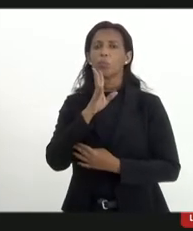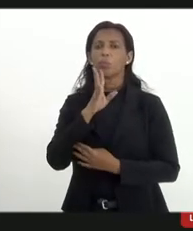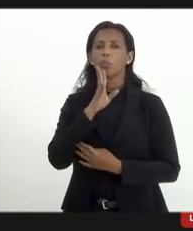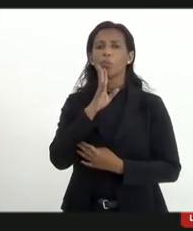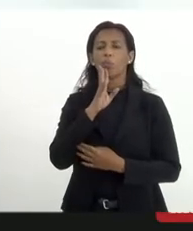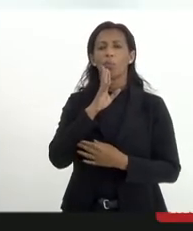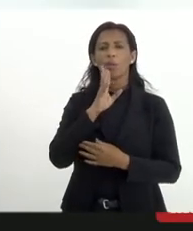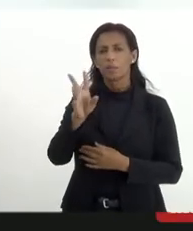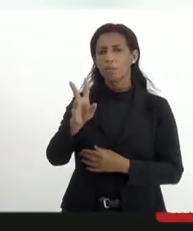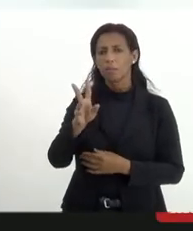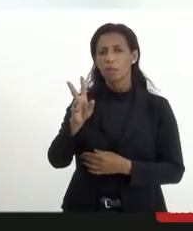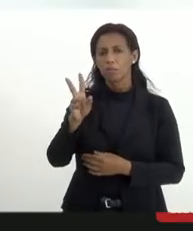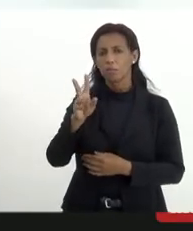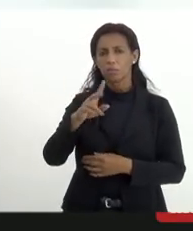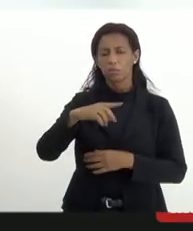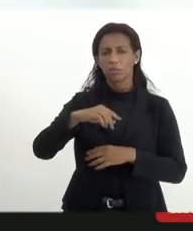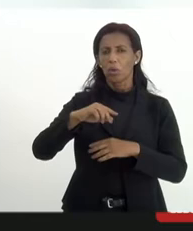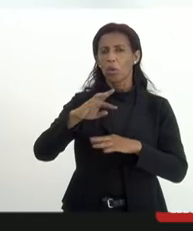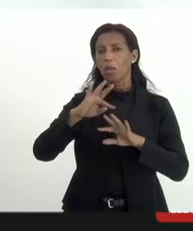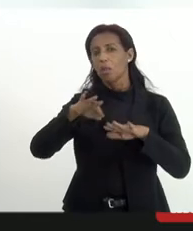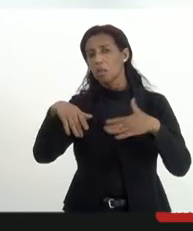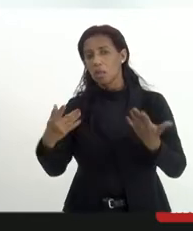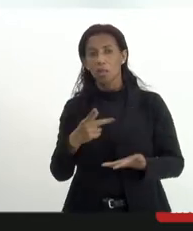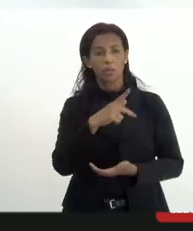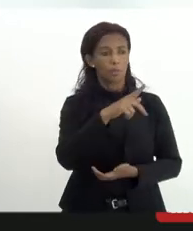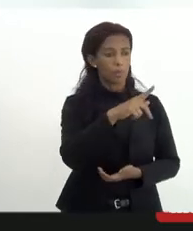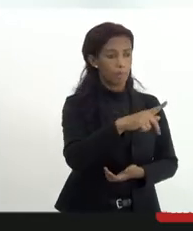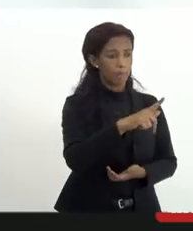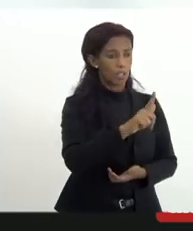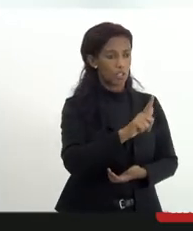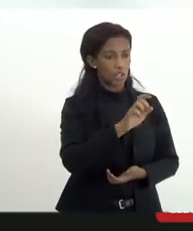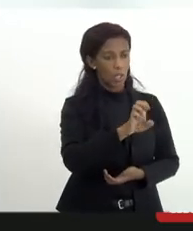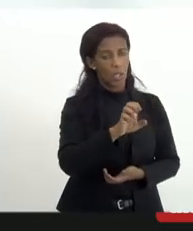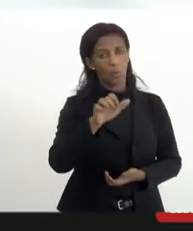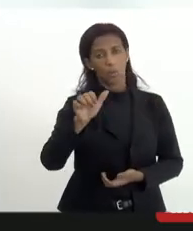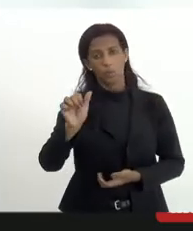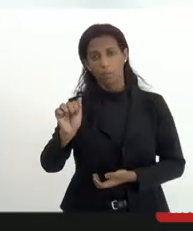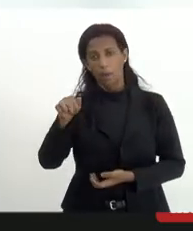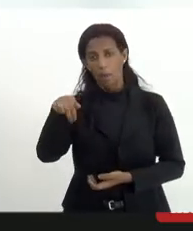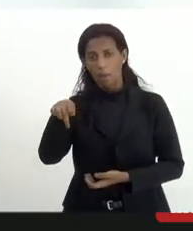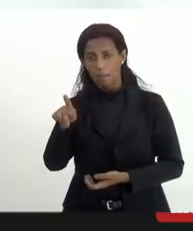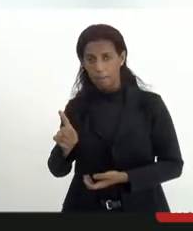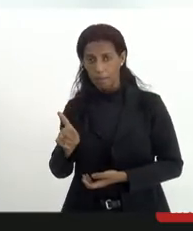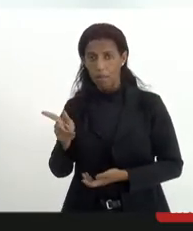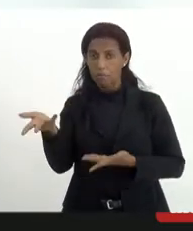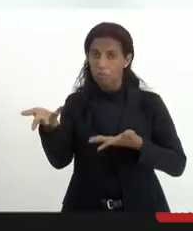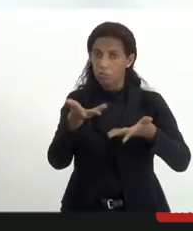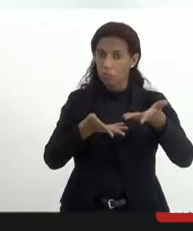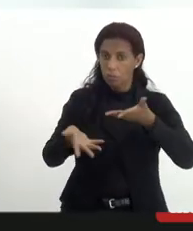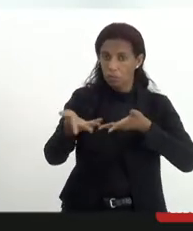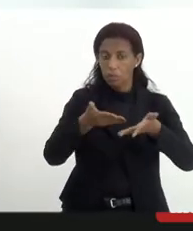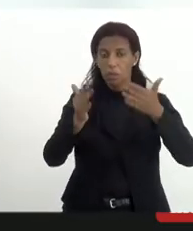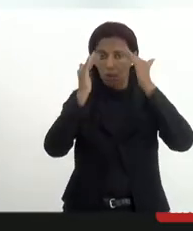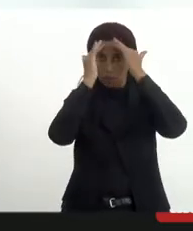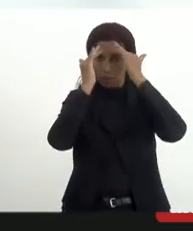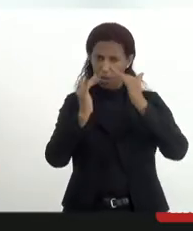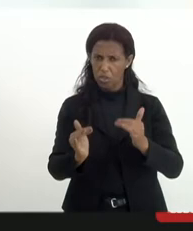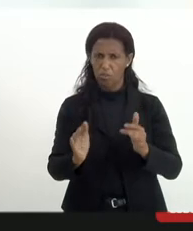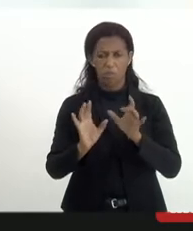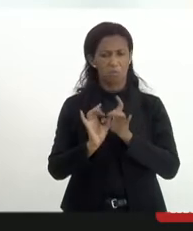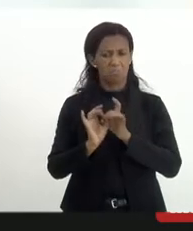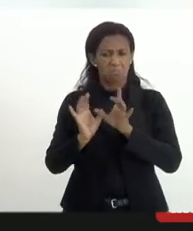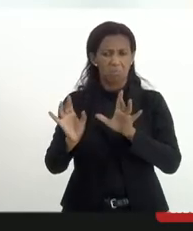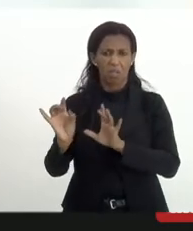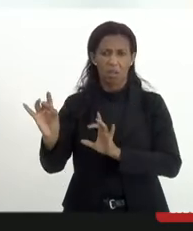dos fatos, tanto para a PGE, para a ANP, no sentido de colaborar, porque eu respeito a autonomia de